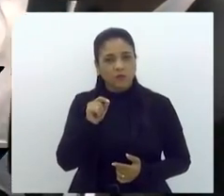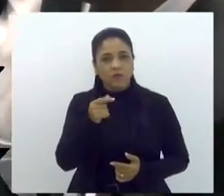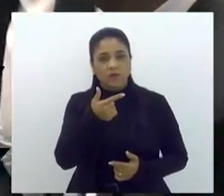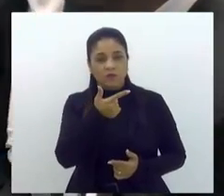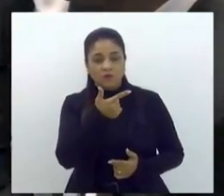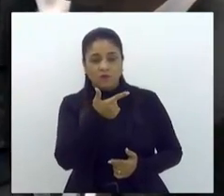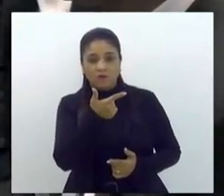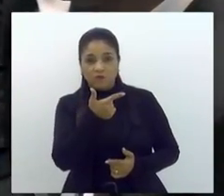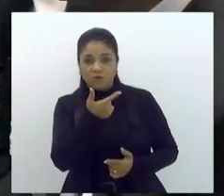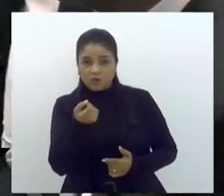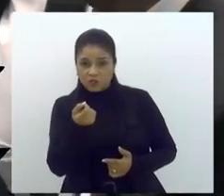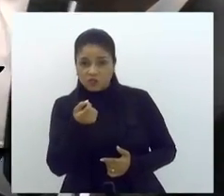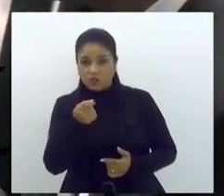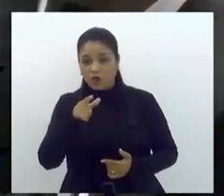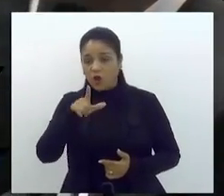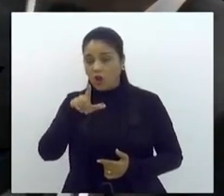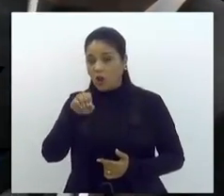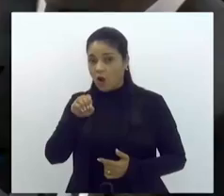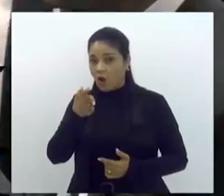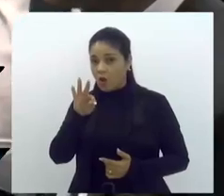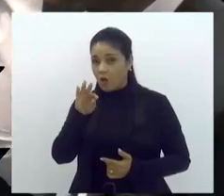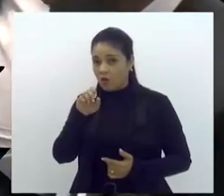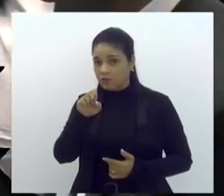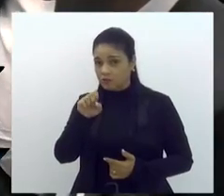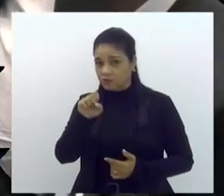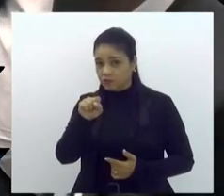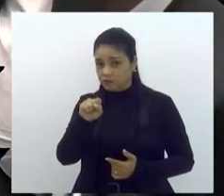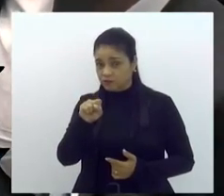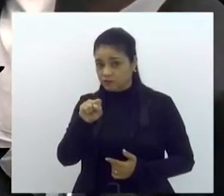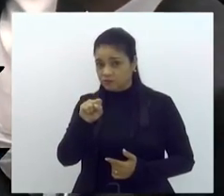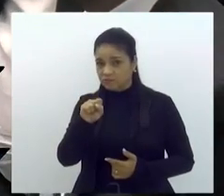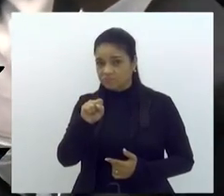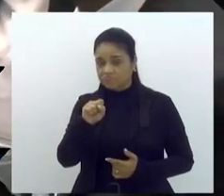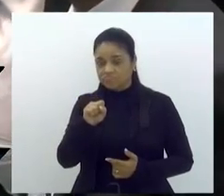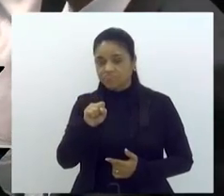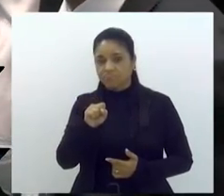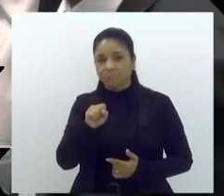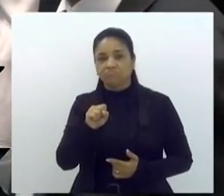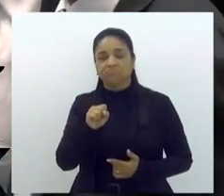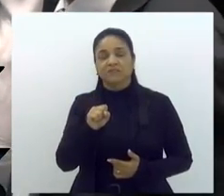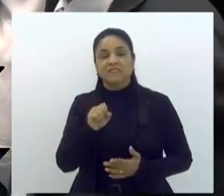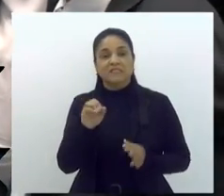20 lotes com dispensa de licitação